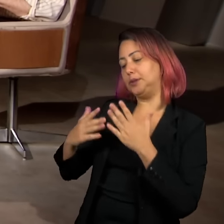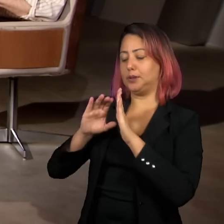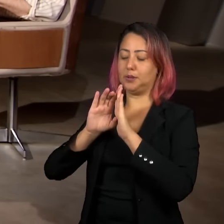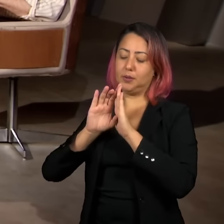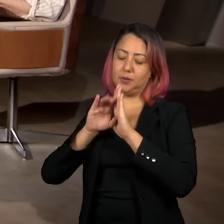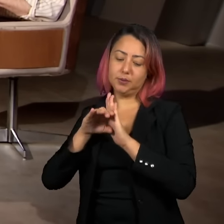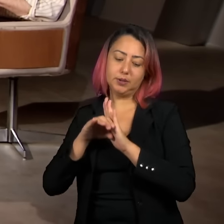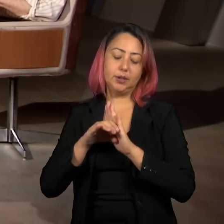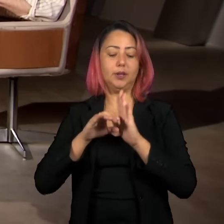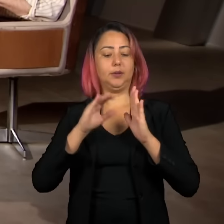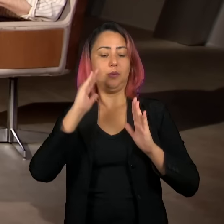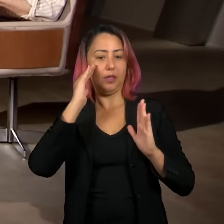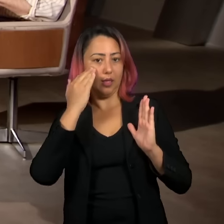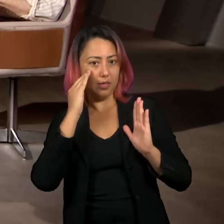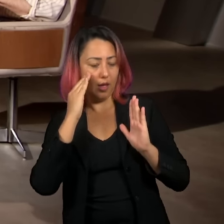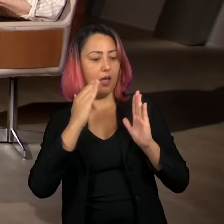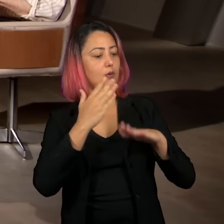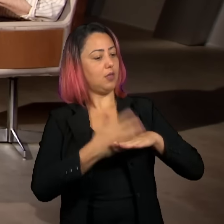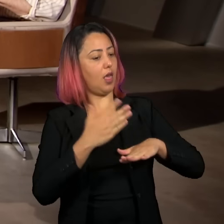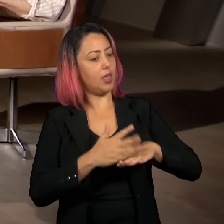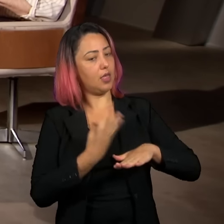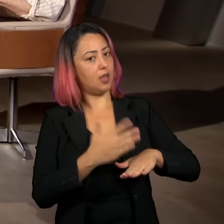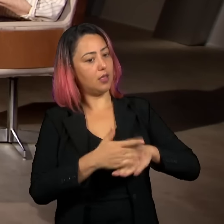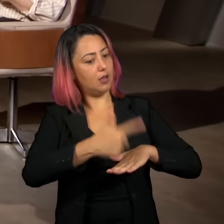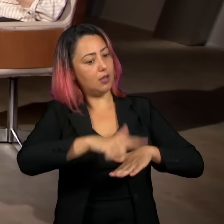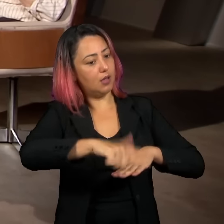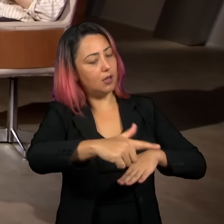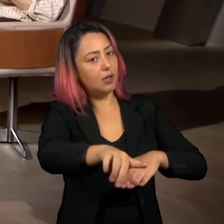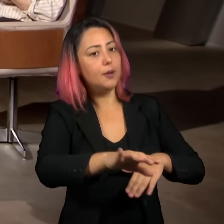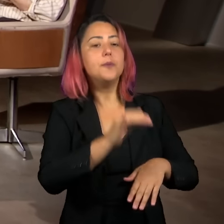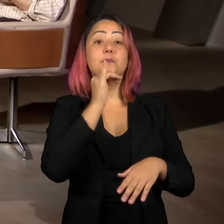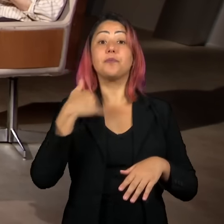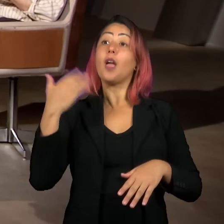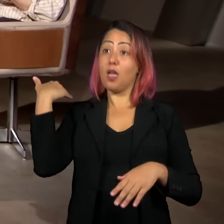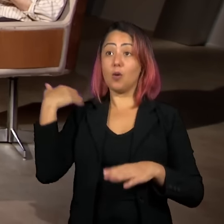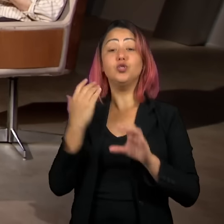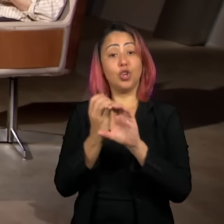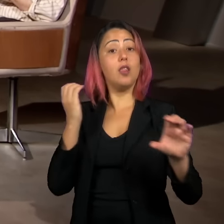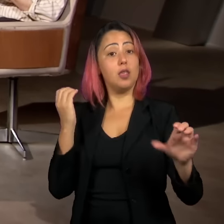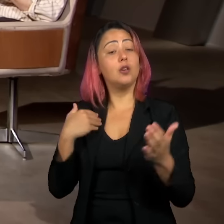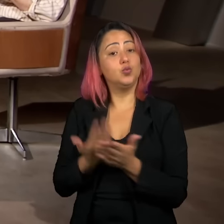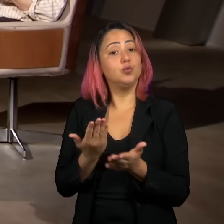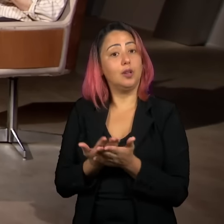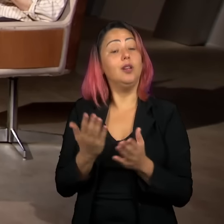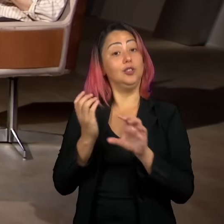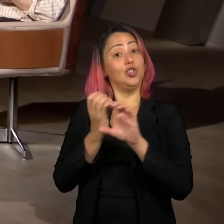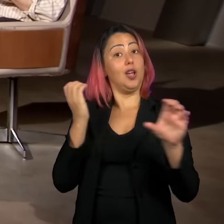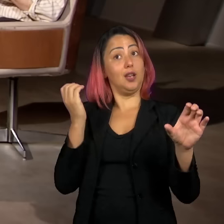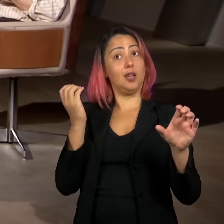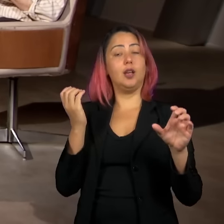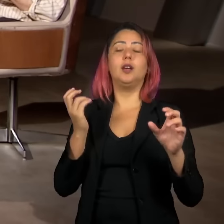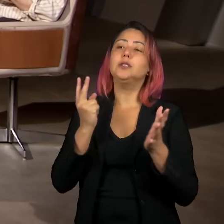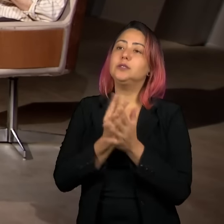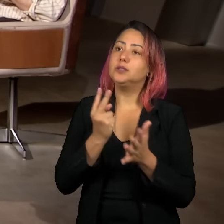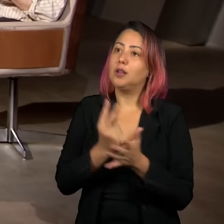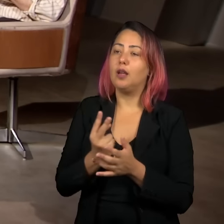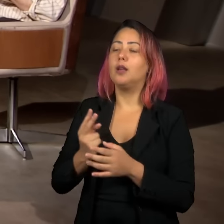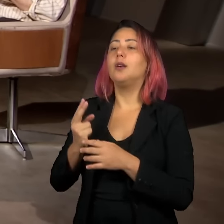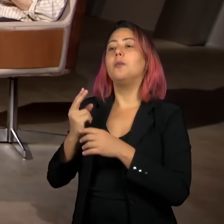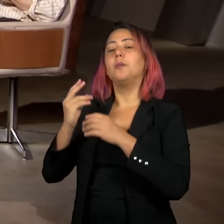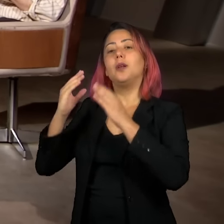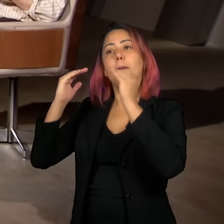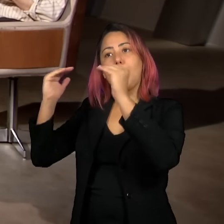de exercício interessante o curso de engenharia que eu fiz também foi assim Cálculo 1 2 3 4 não sei o qu